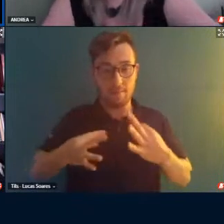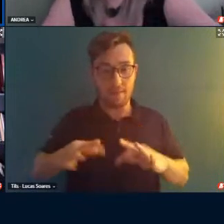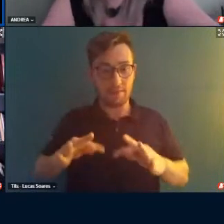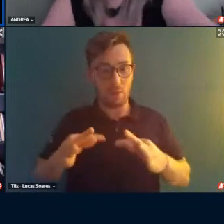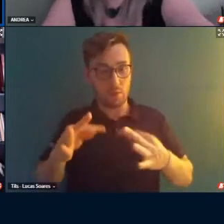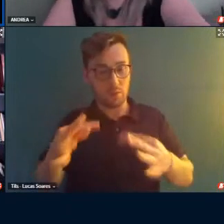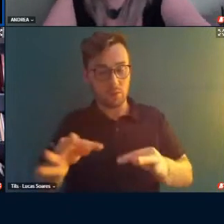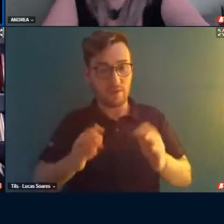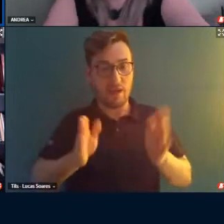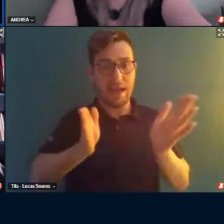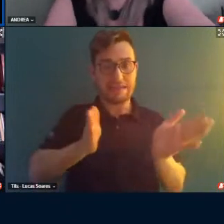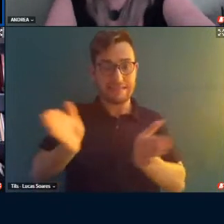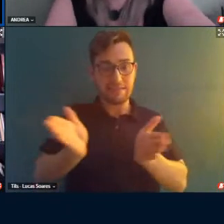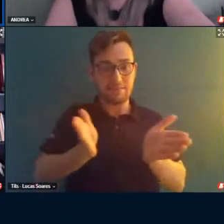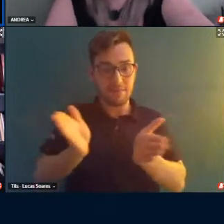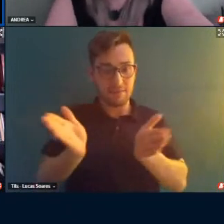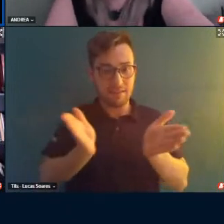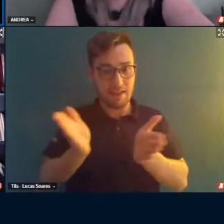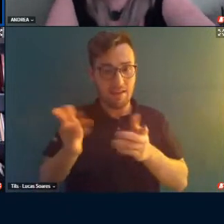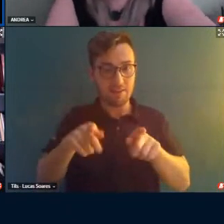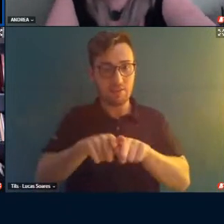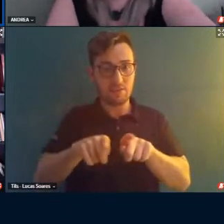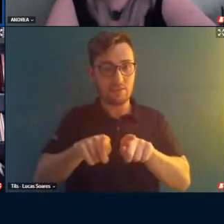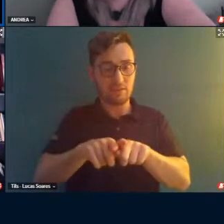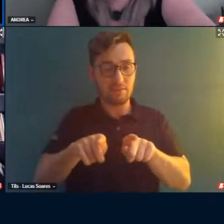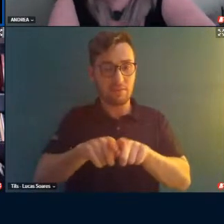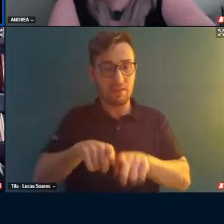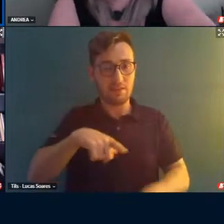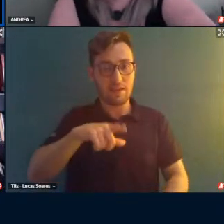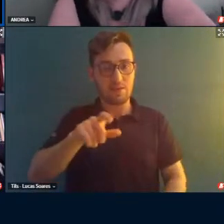de acessibilidade,